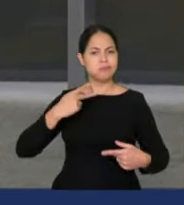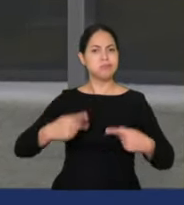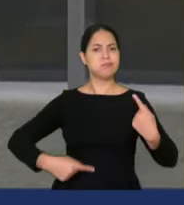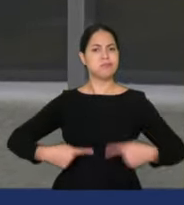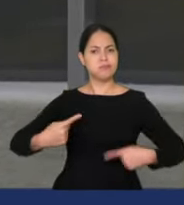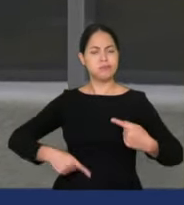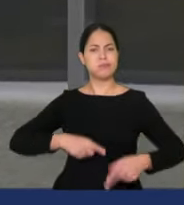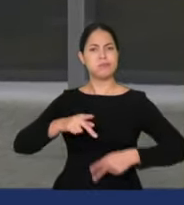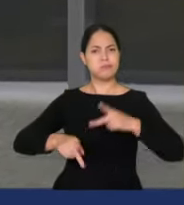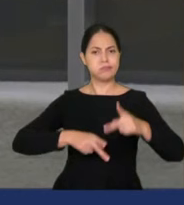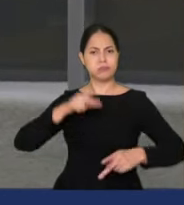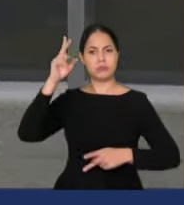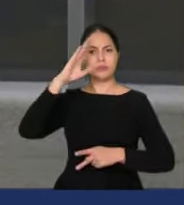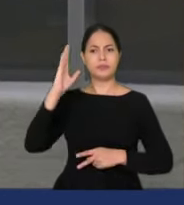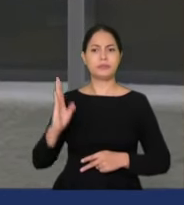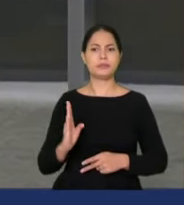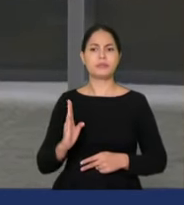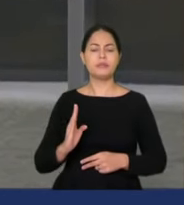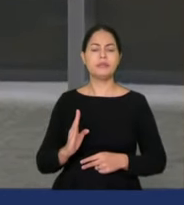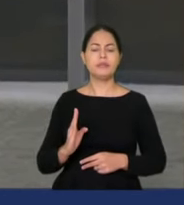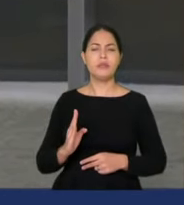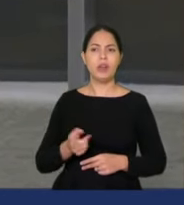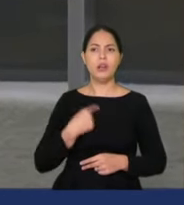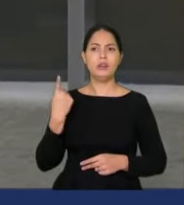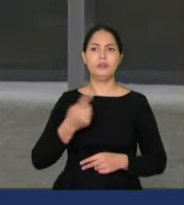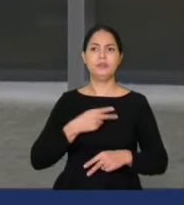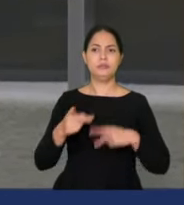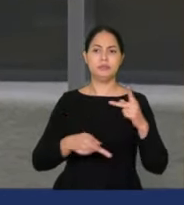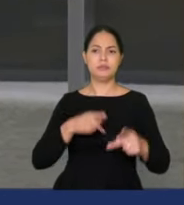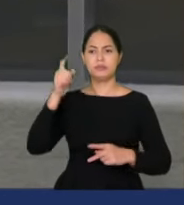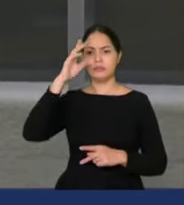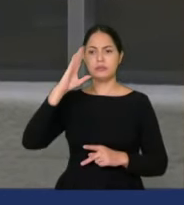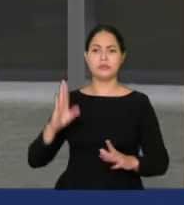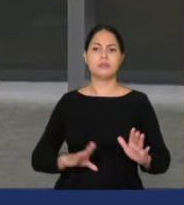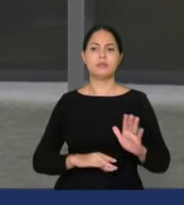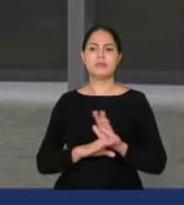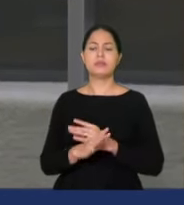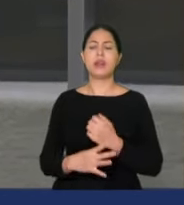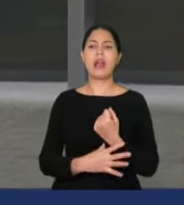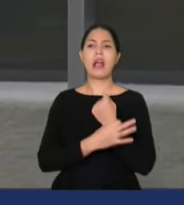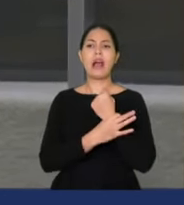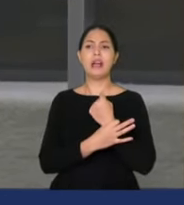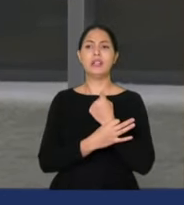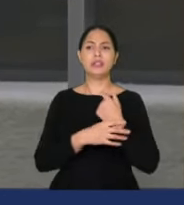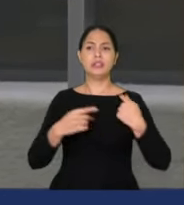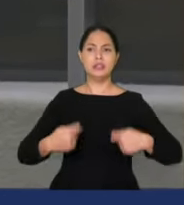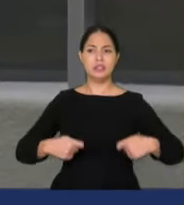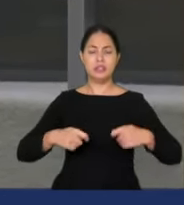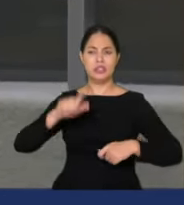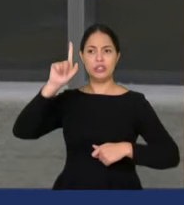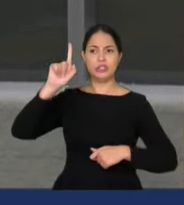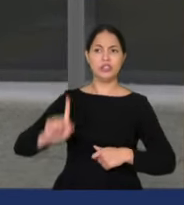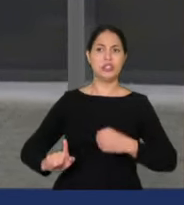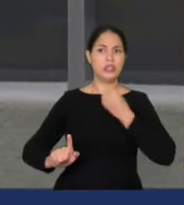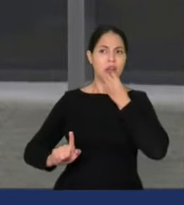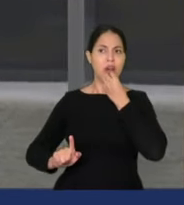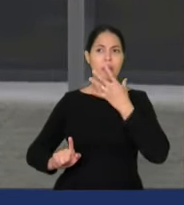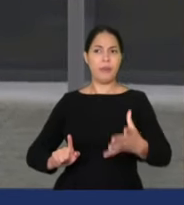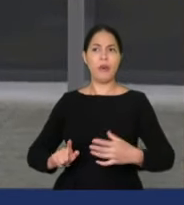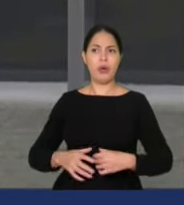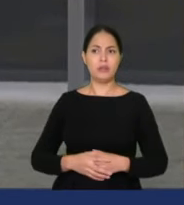maior acionista da Petrobras, tem como garantia a boa gestão, a